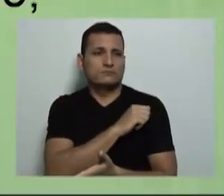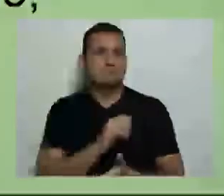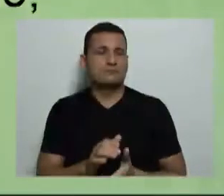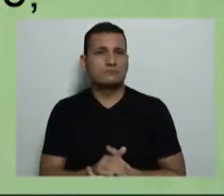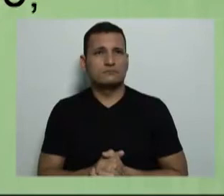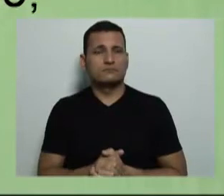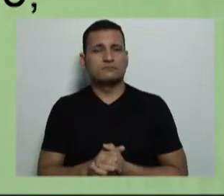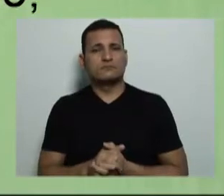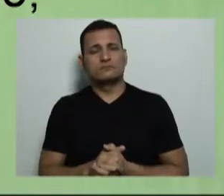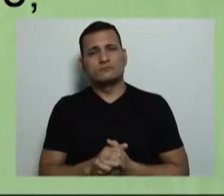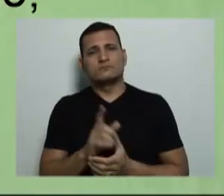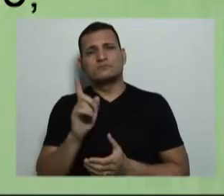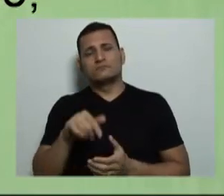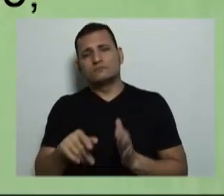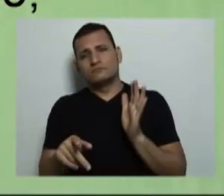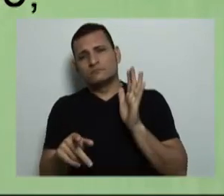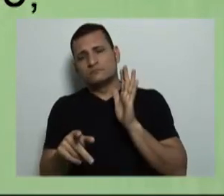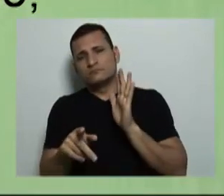Compete ao estudante